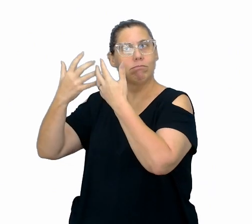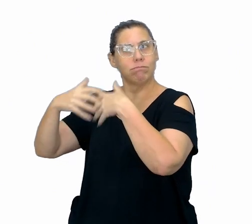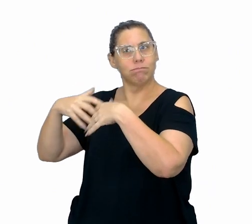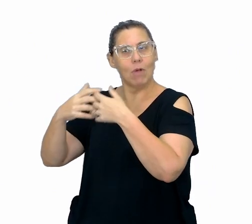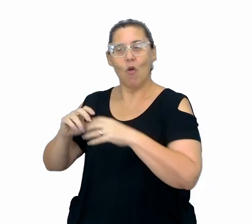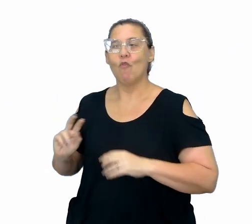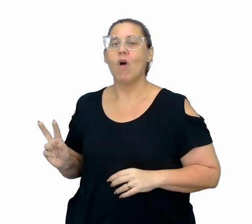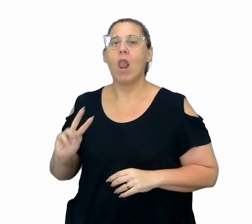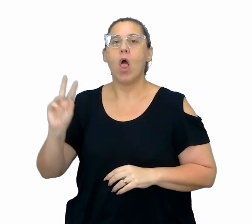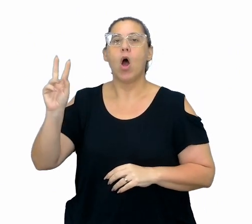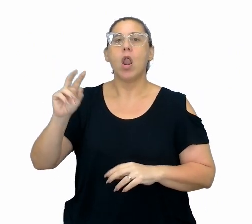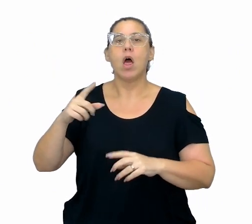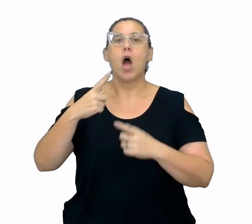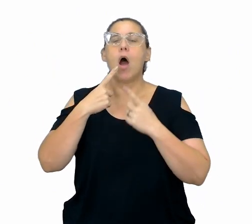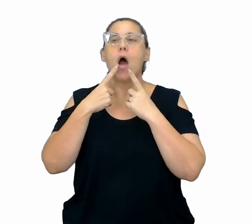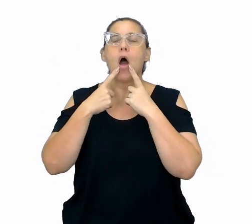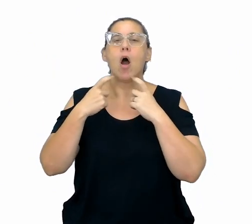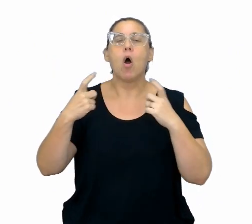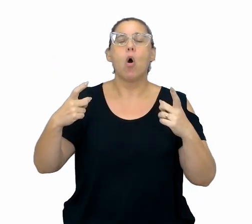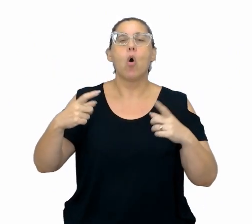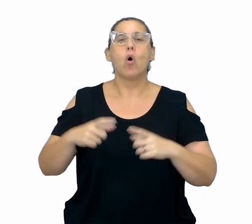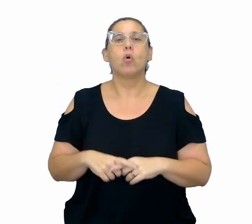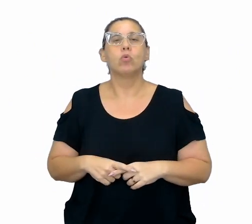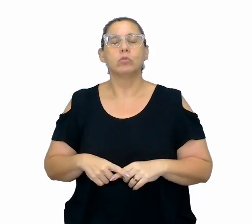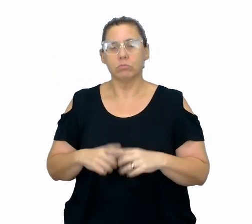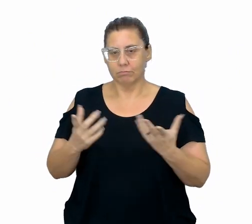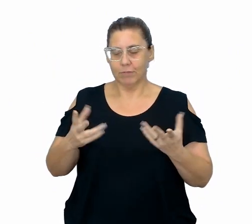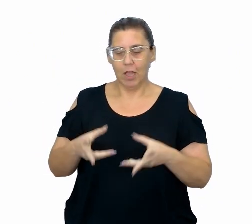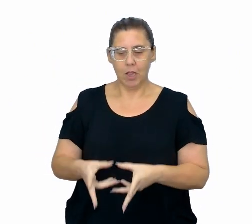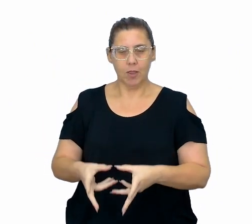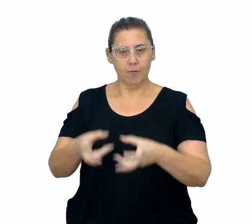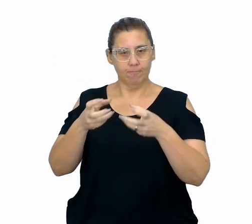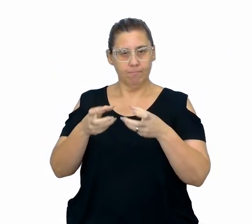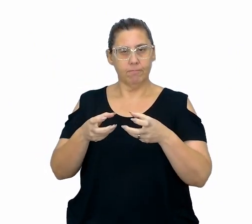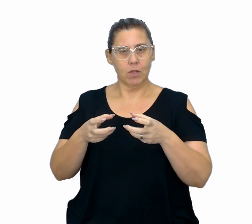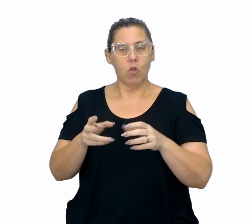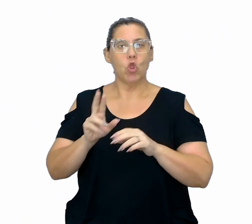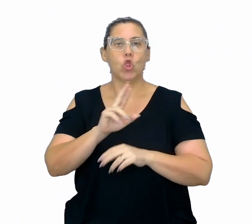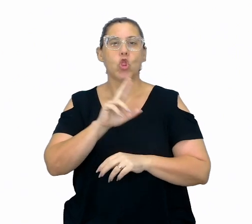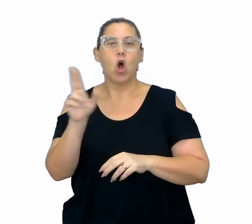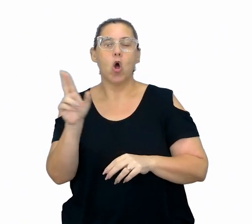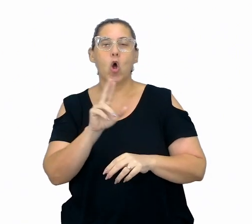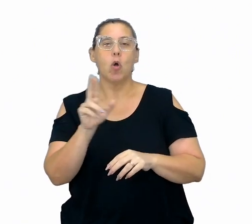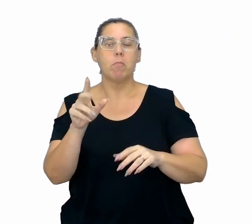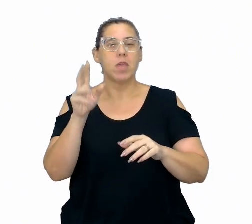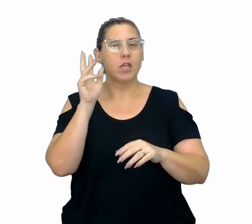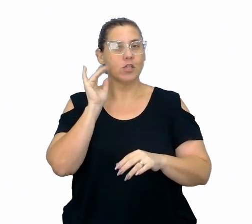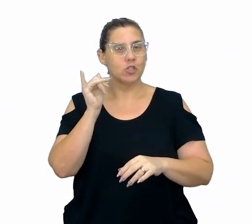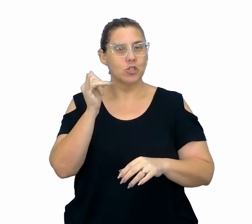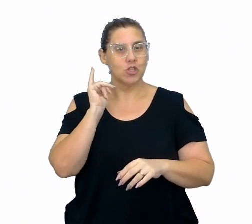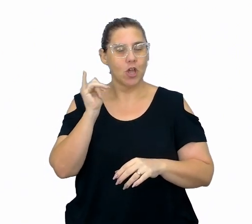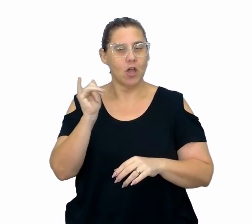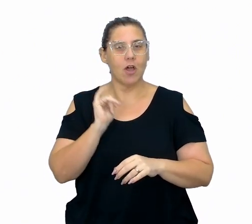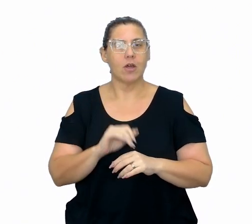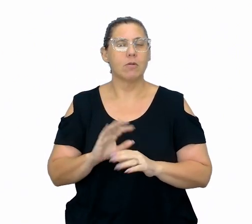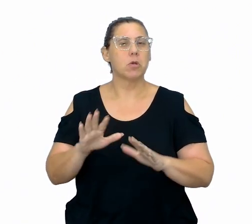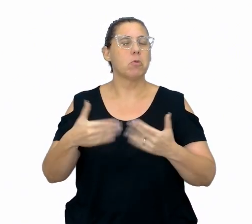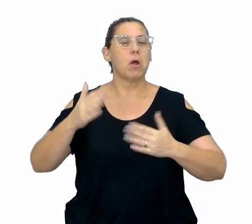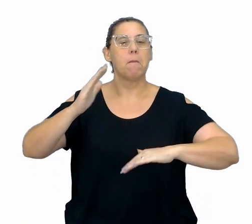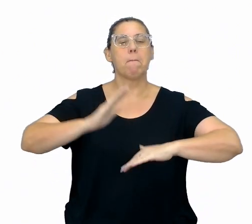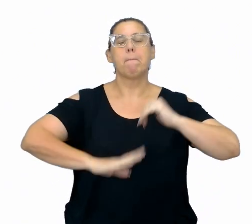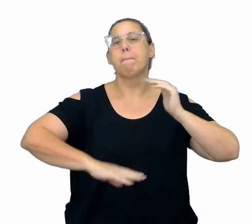valores sonoros, a ordenação, para buscar escrever o nome da história ou do conto, certo? E quais